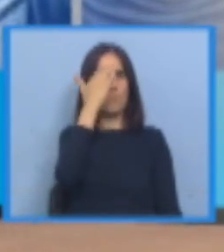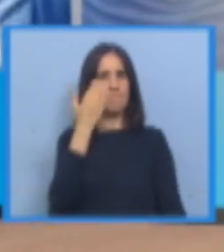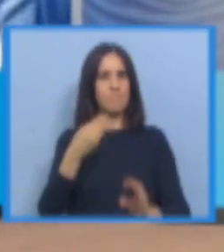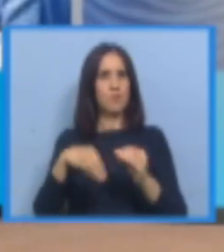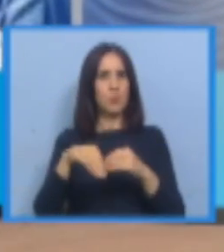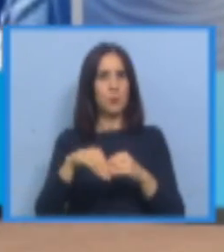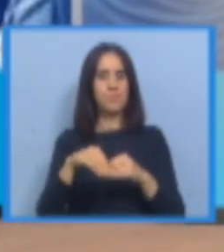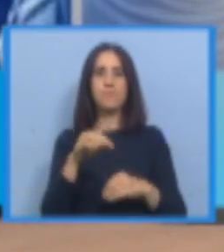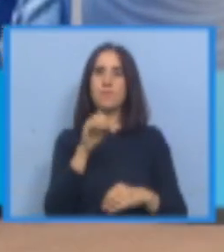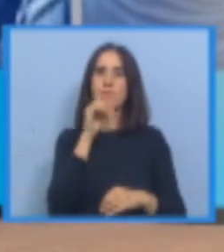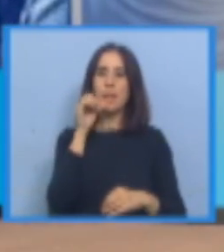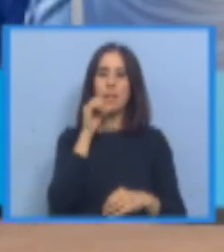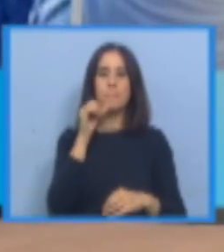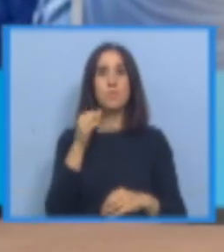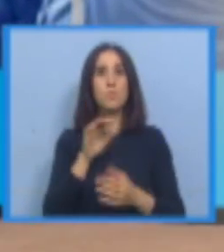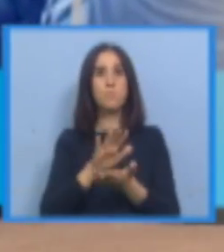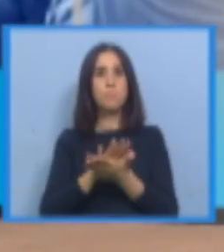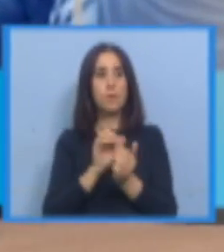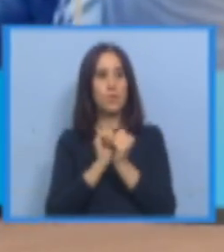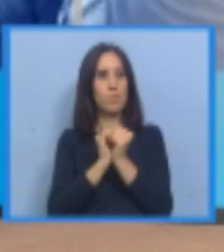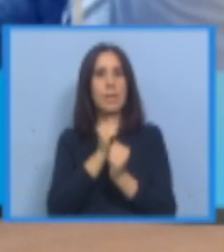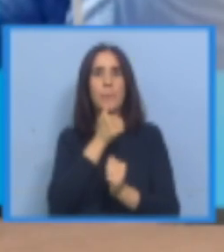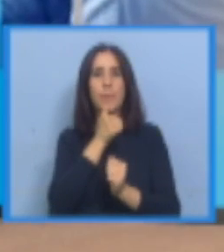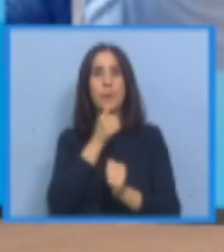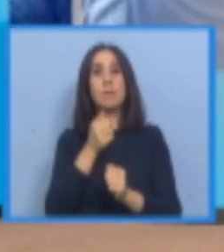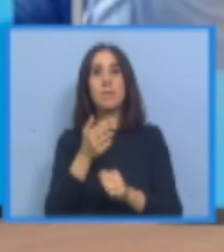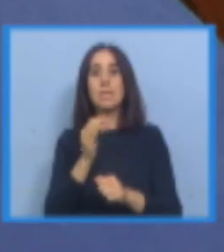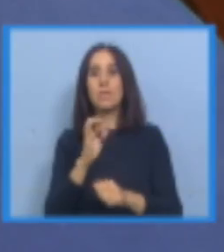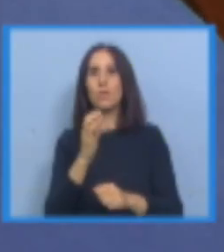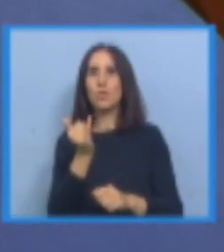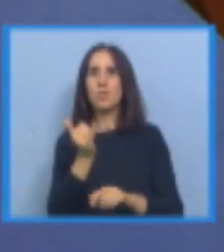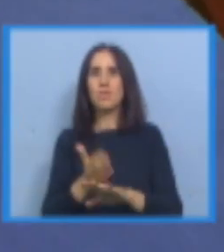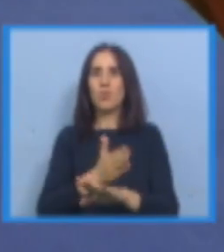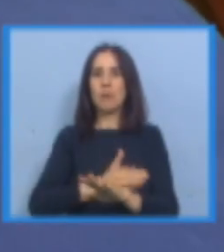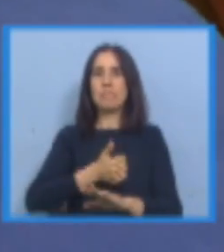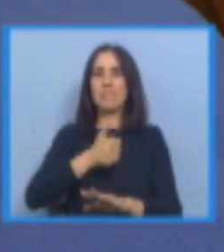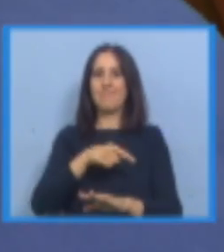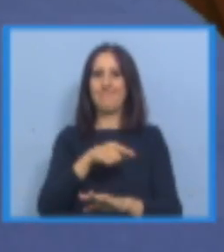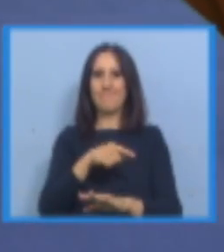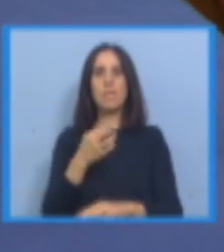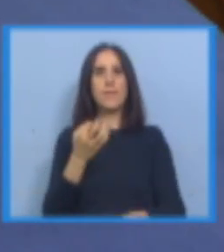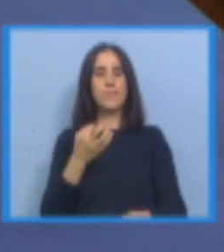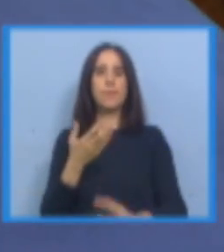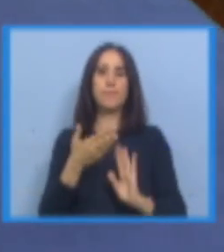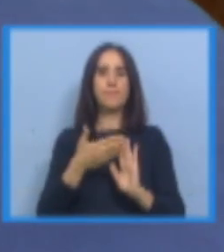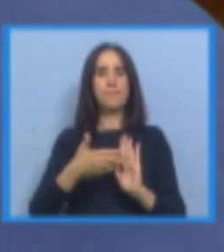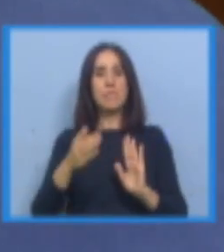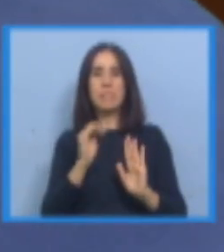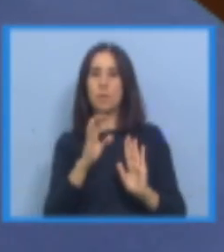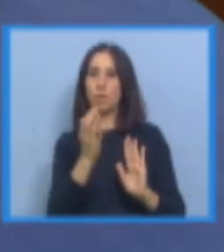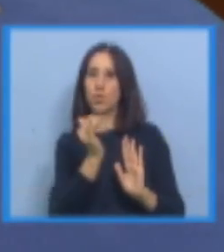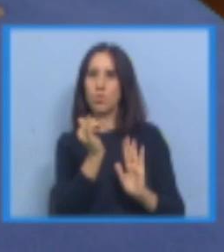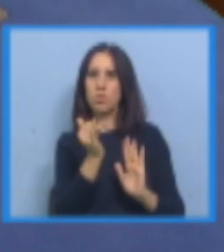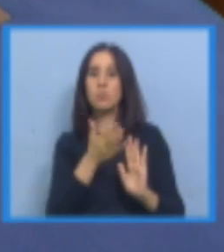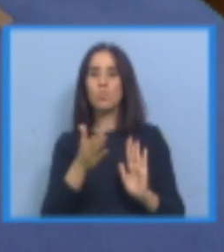acrescidas, sempre dificuldades documentais, sobretudo anteriores ao século XII. De facto, a partir do século XII, ou seja,